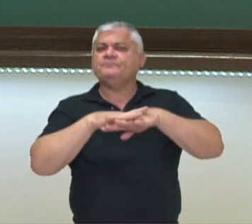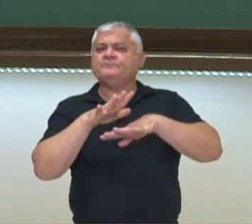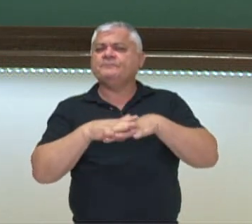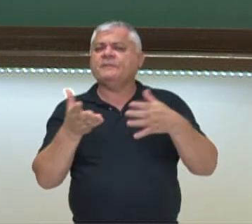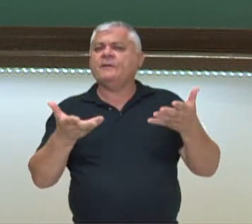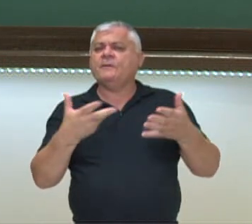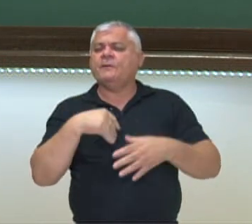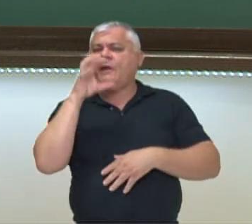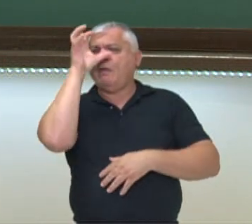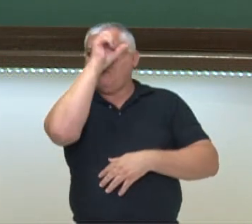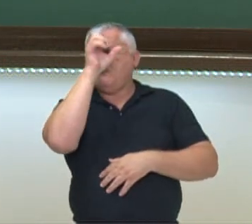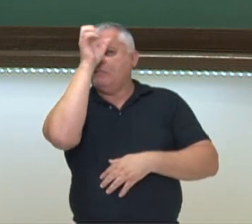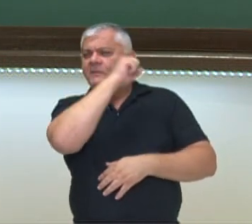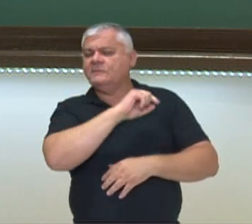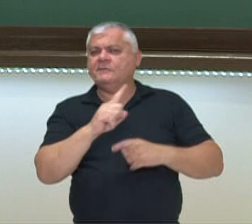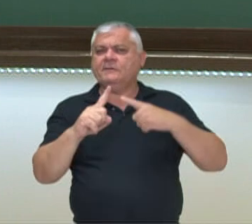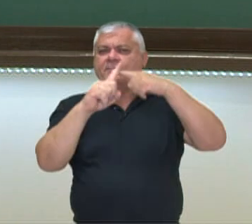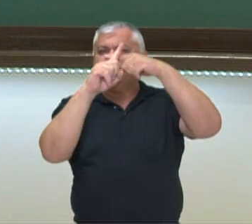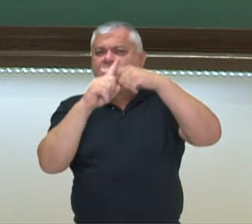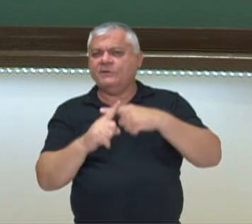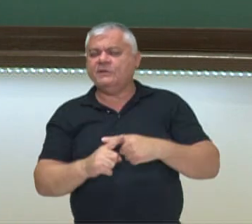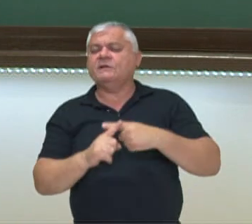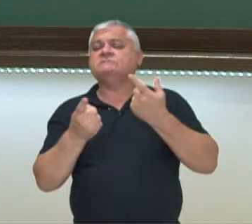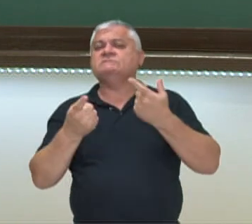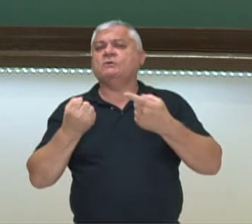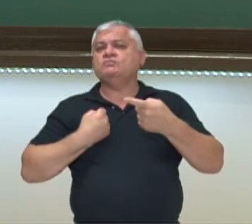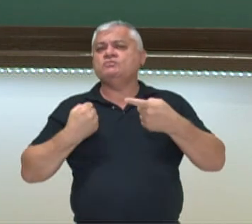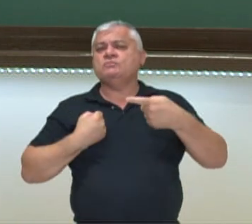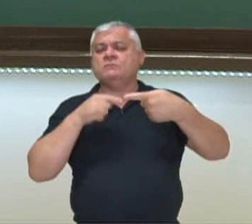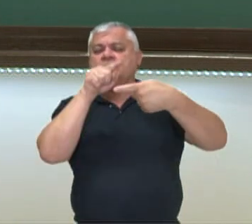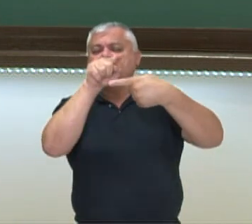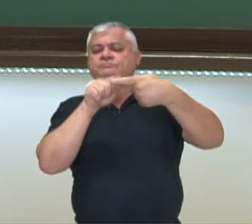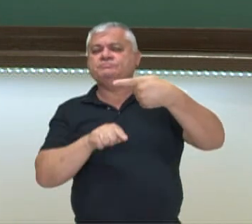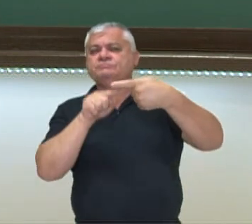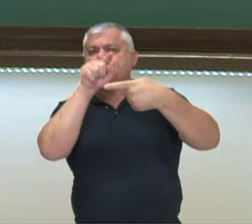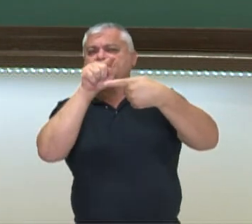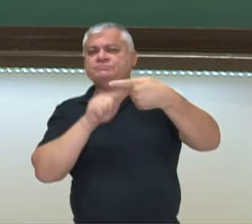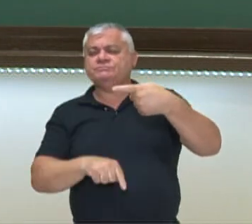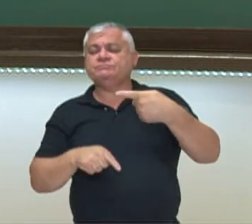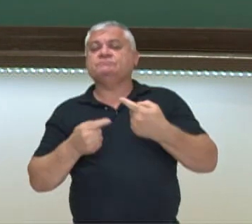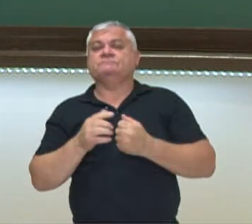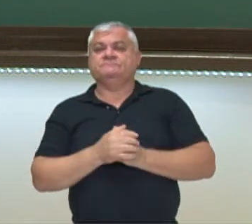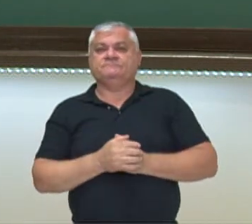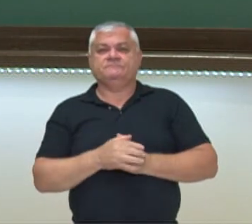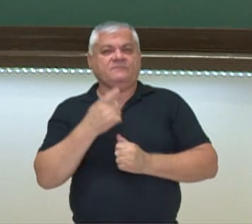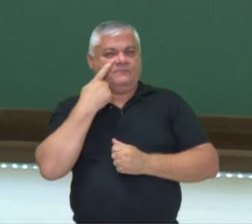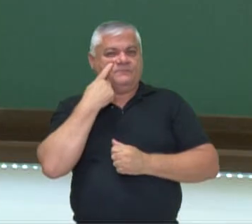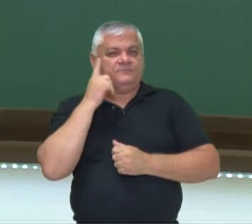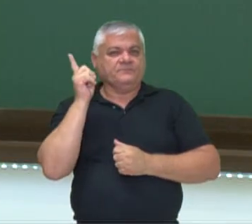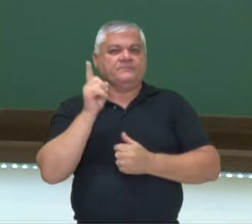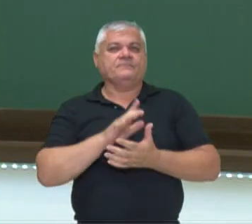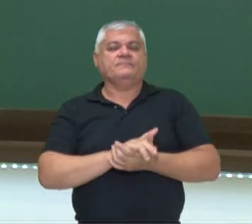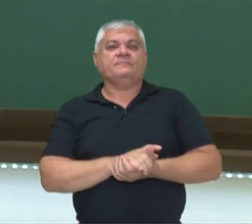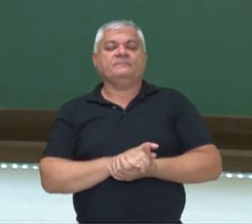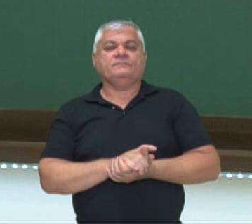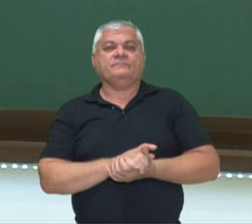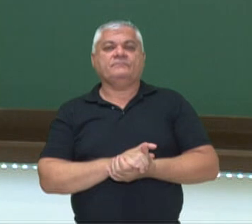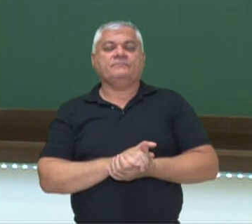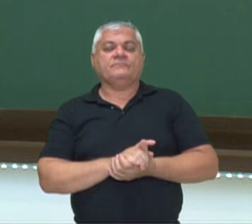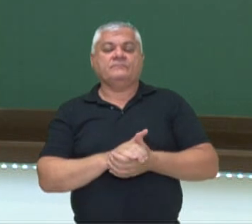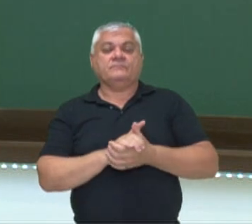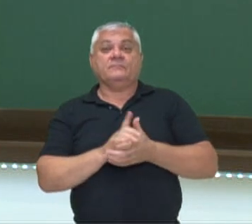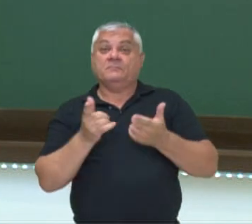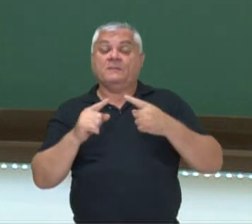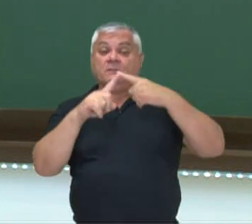estudar multiplicação de números racionais na forma decimal. Confere o objetivo de aula comigo. Resolver as